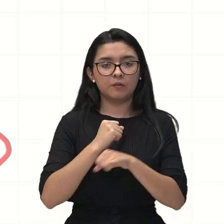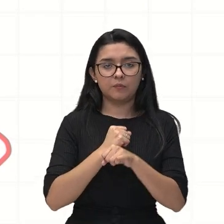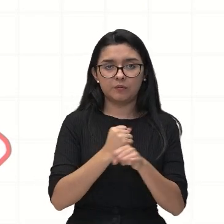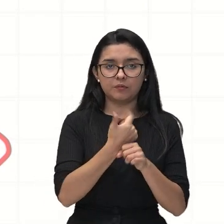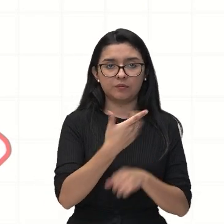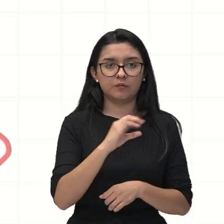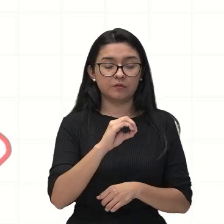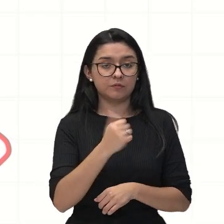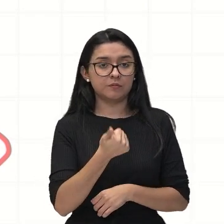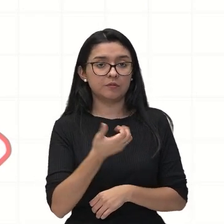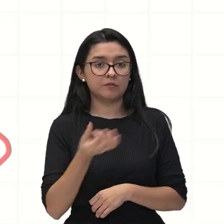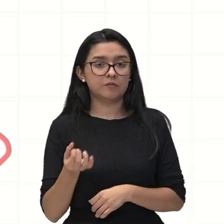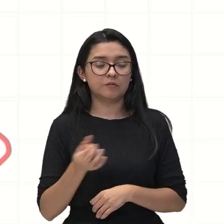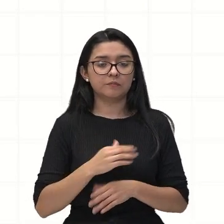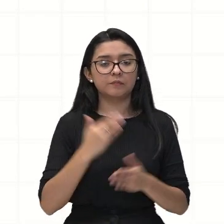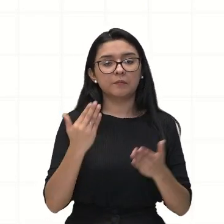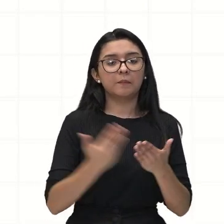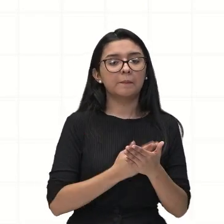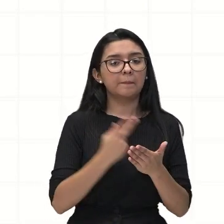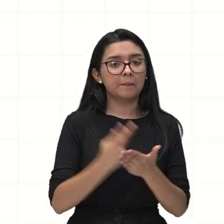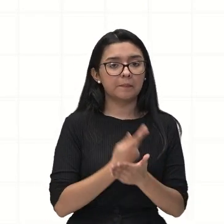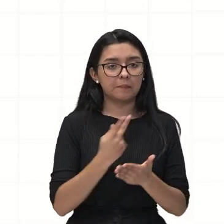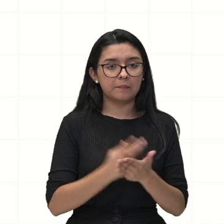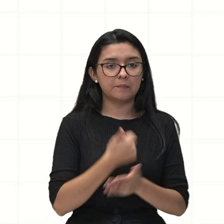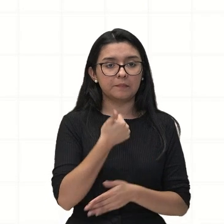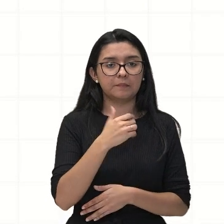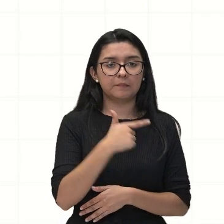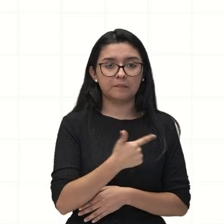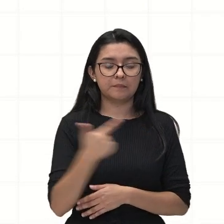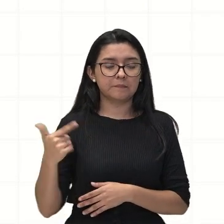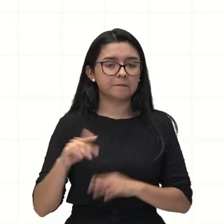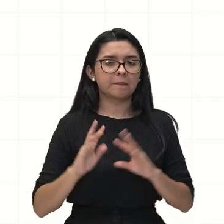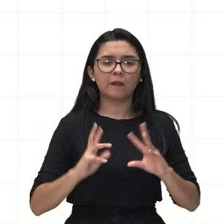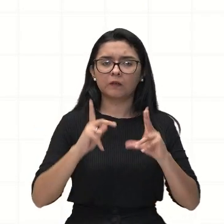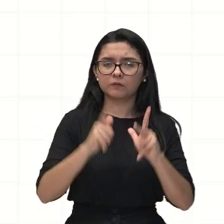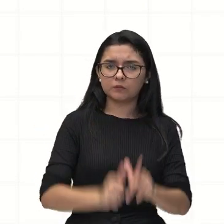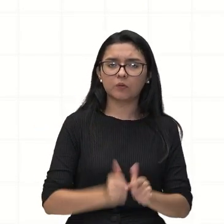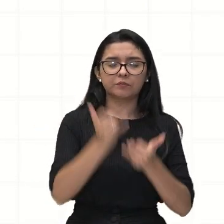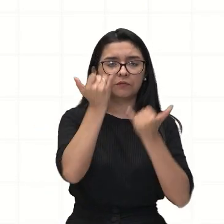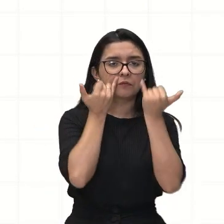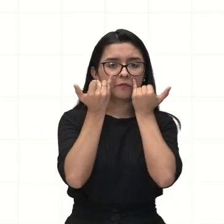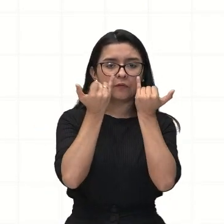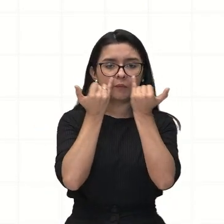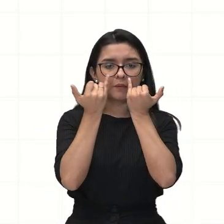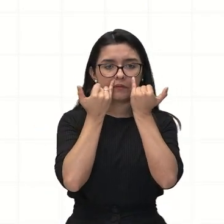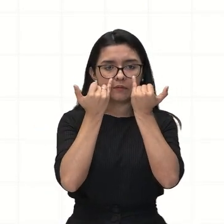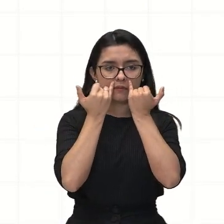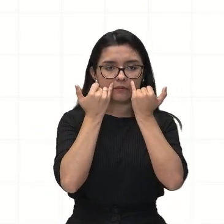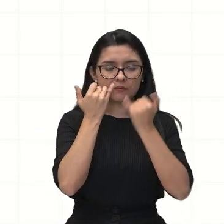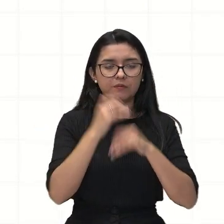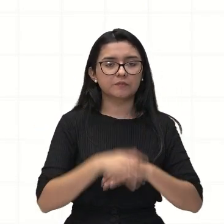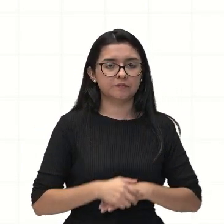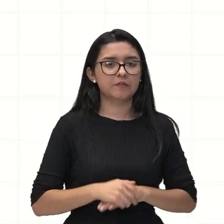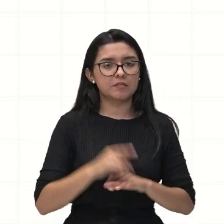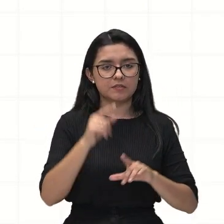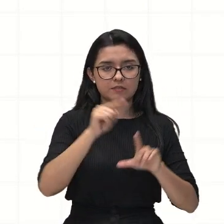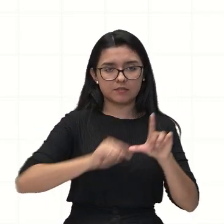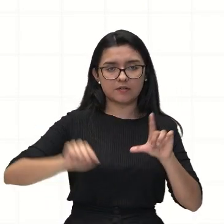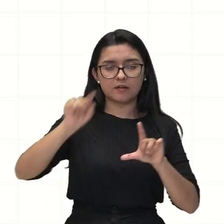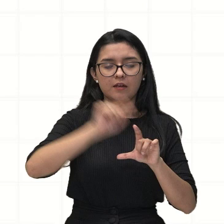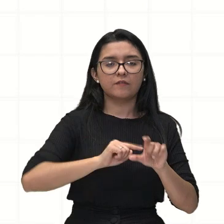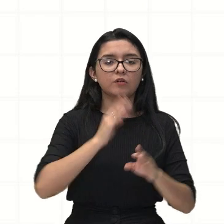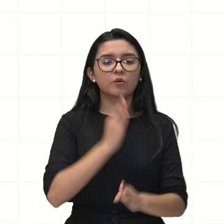que está inserido na página 122. Ou seja, todas as informações relacionadas a esse gráfico encontram-se